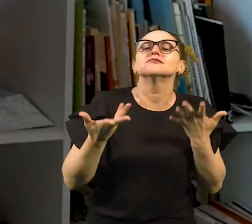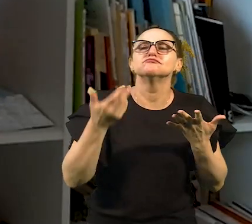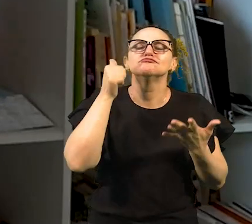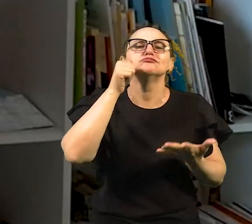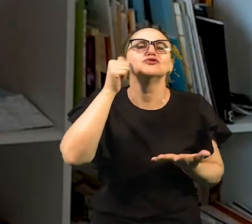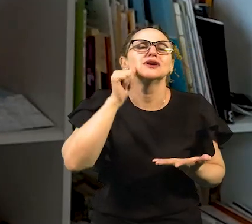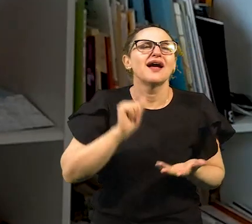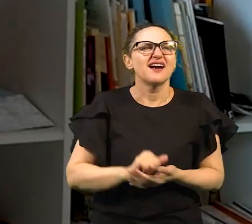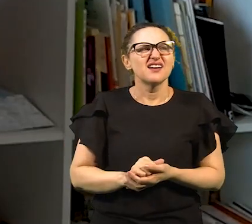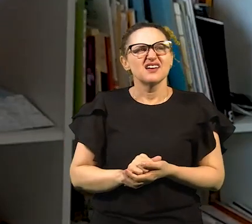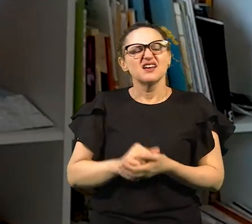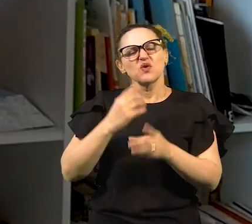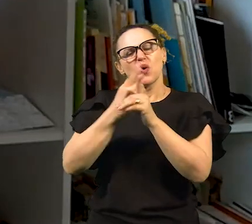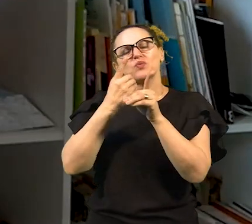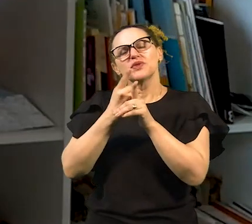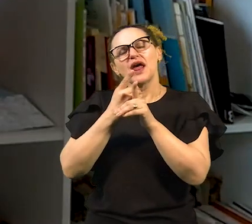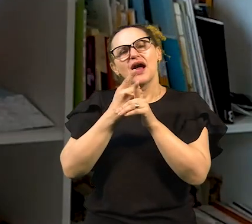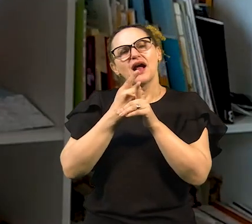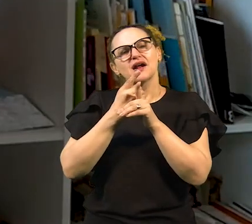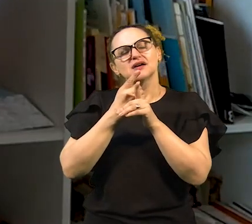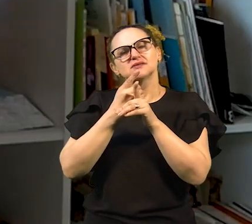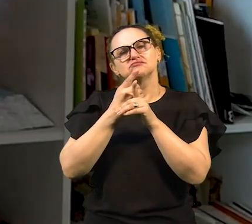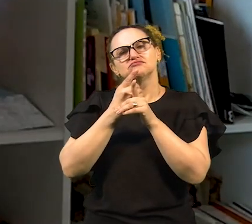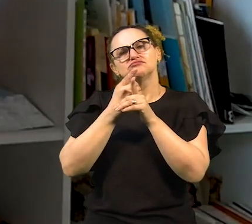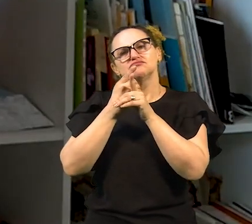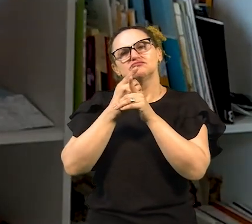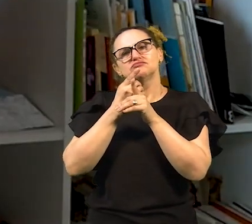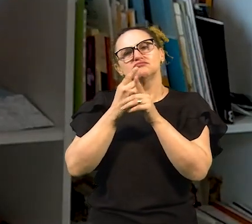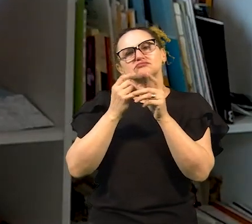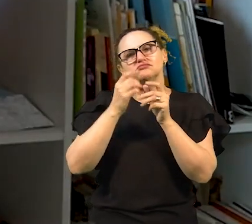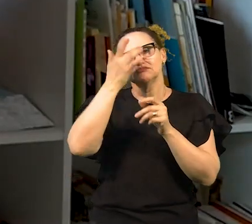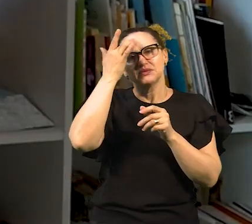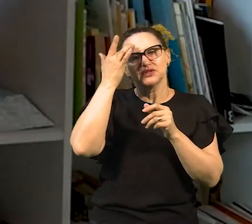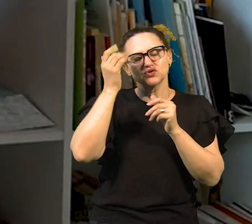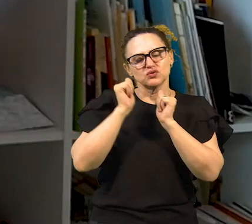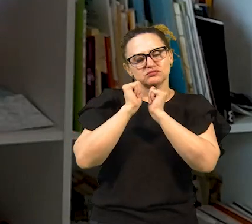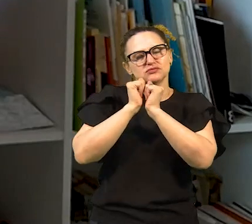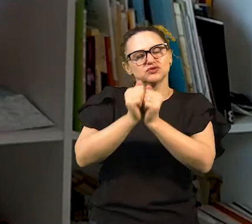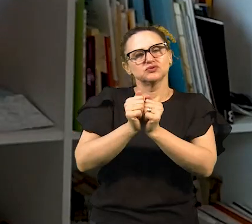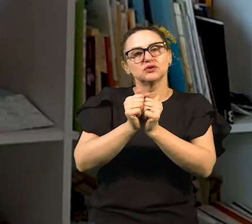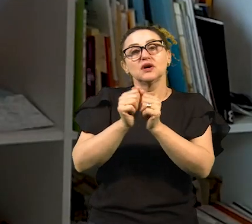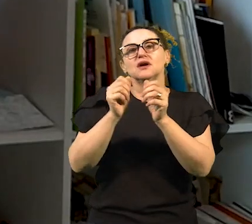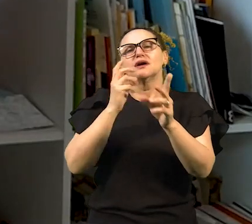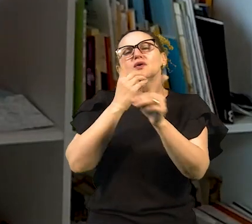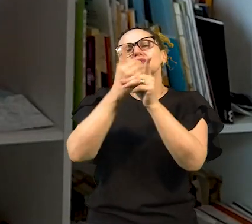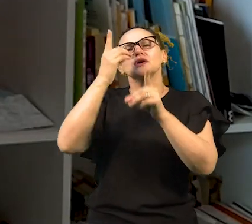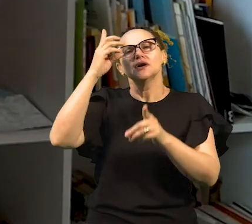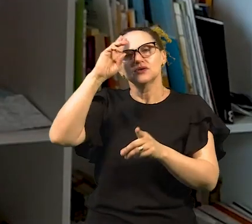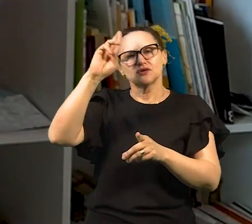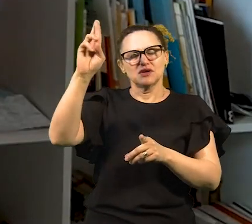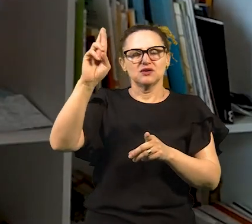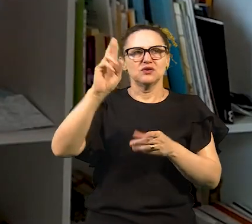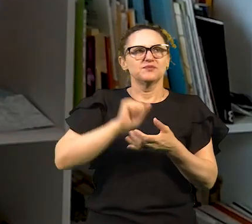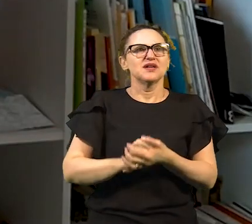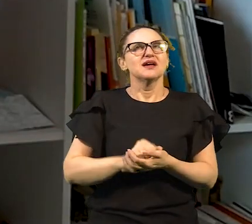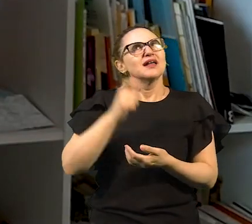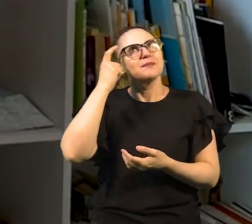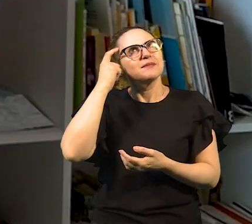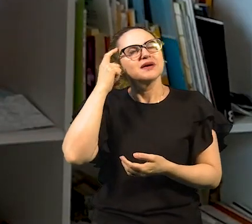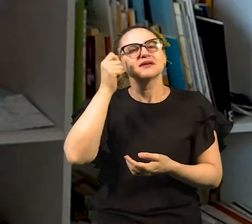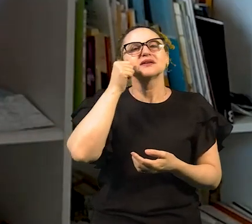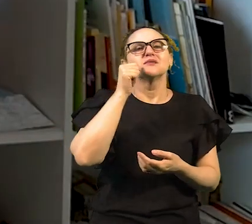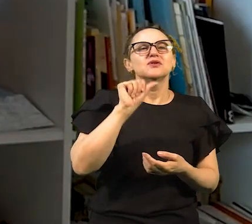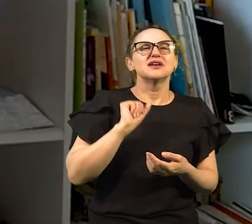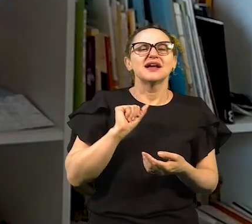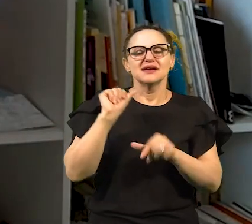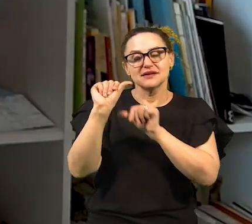buscar um companheiro e encontrar um Senhor, ou seja, ela revela essa situação de opressão que as mulheres vivem e que transforma muitas vezes uma